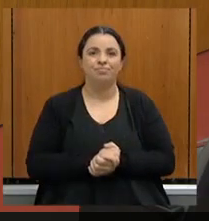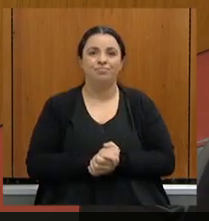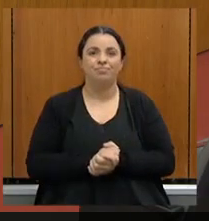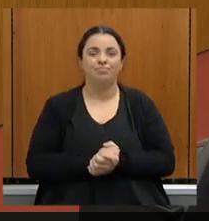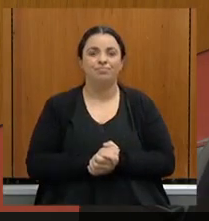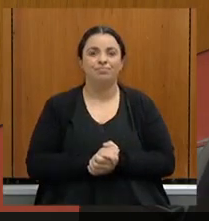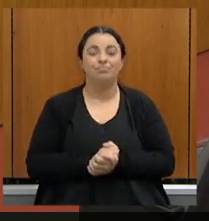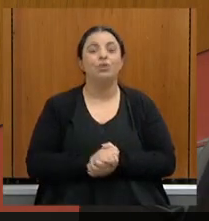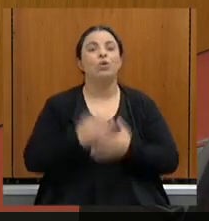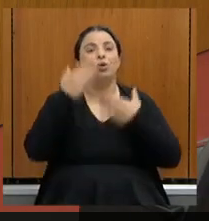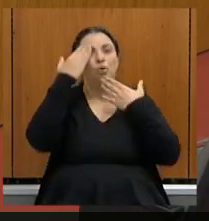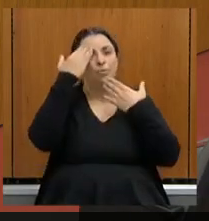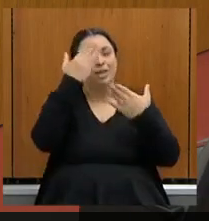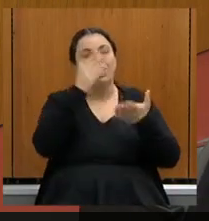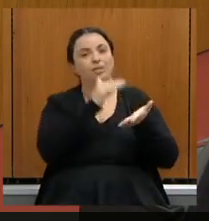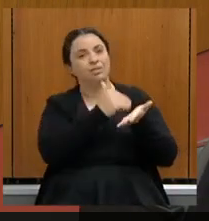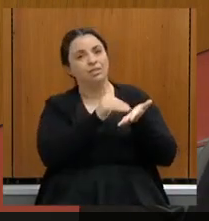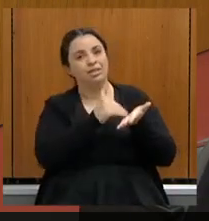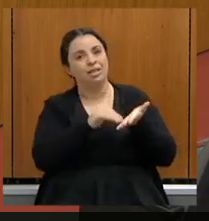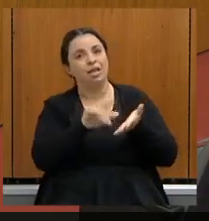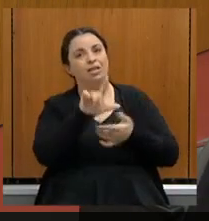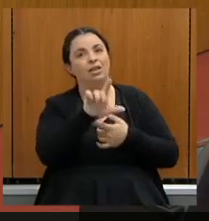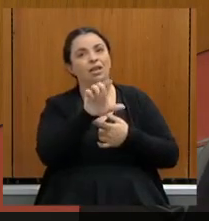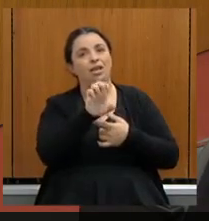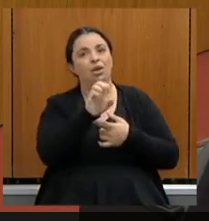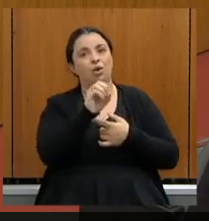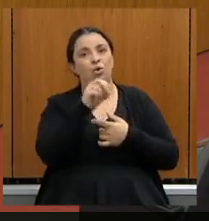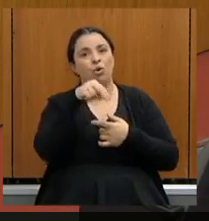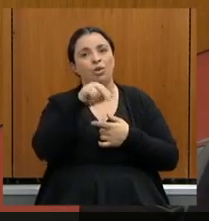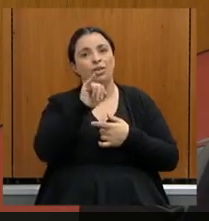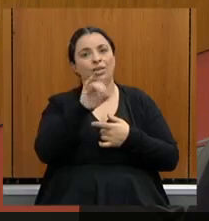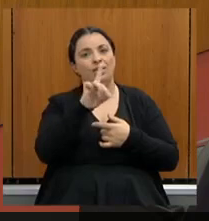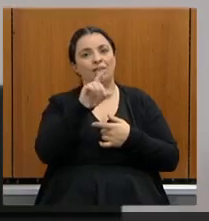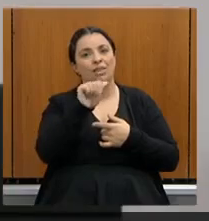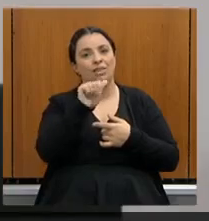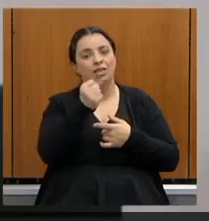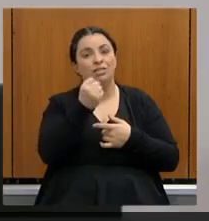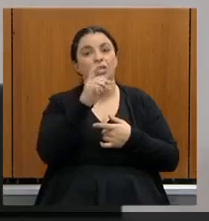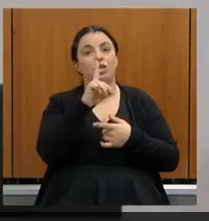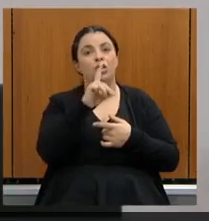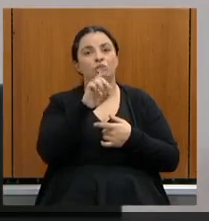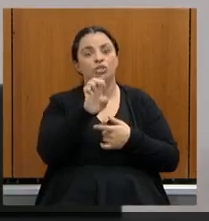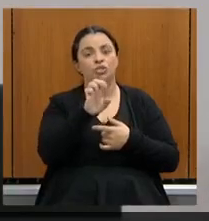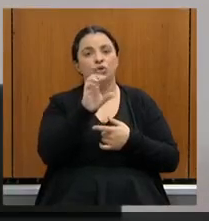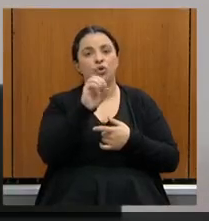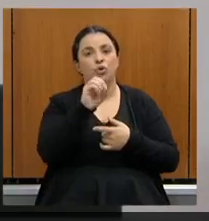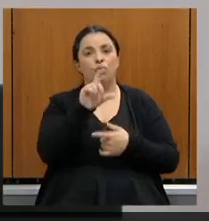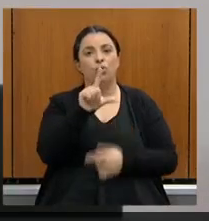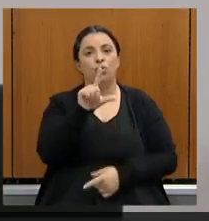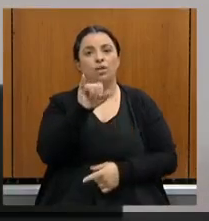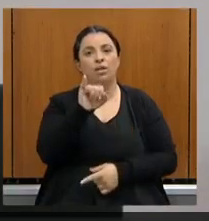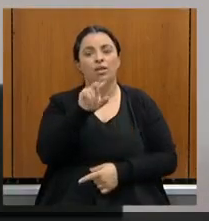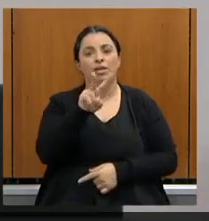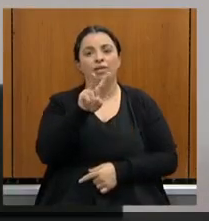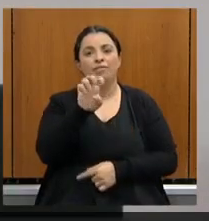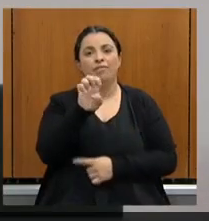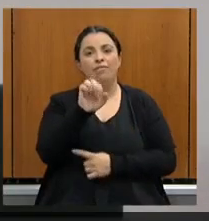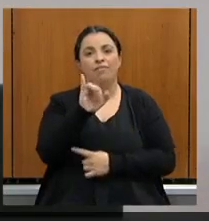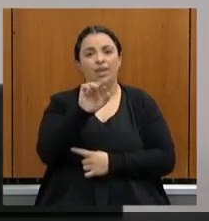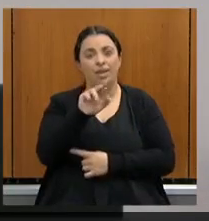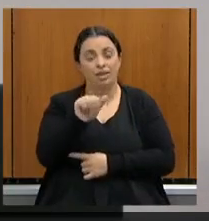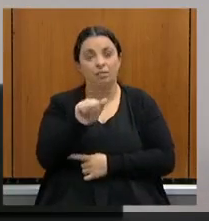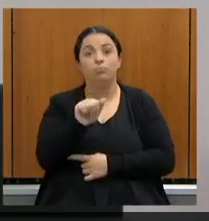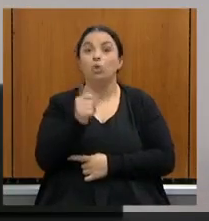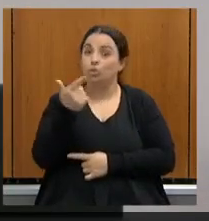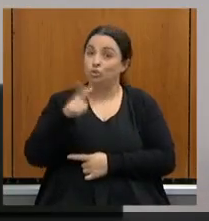muito obrigado secretário Leônidas de Oliveira mais uma vez pela presença nesta